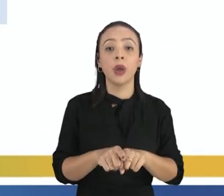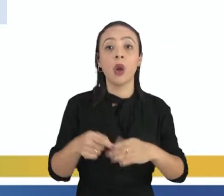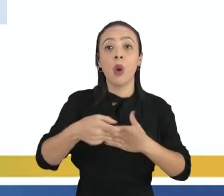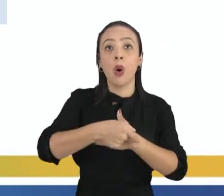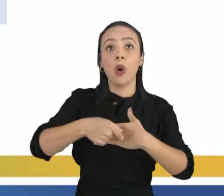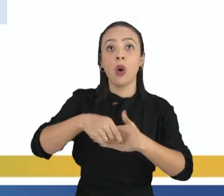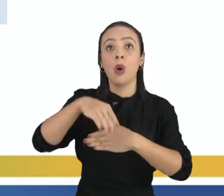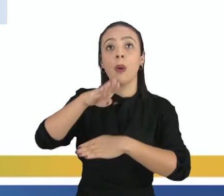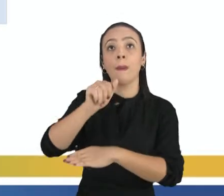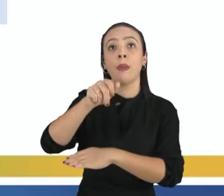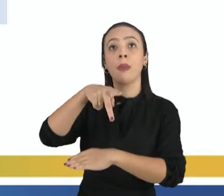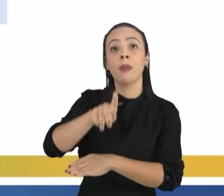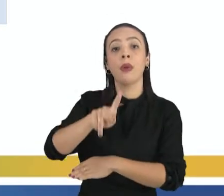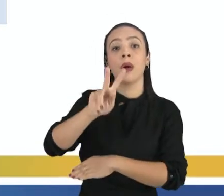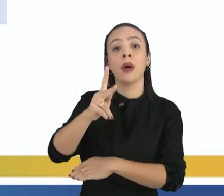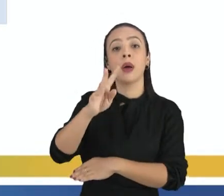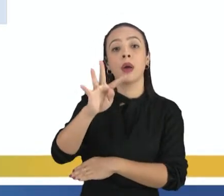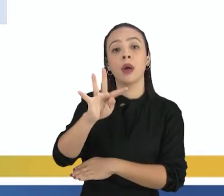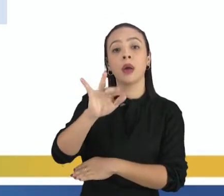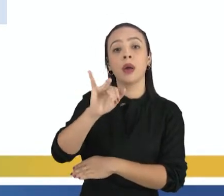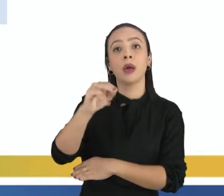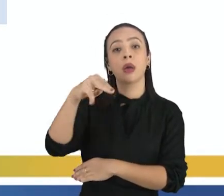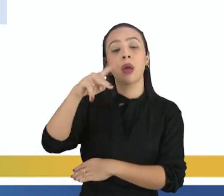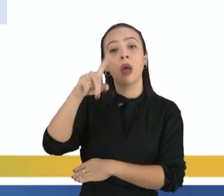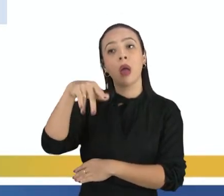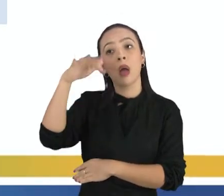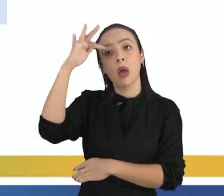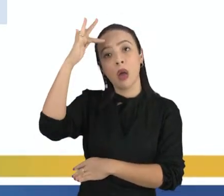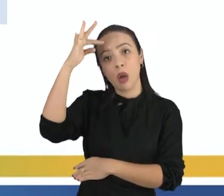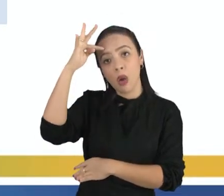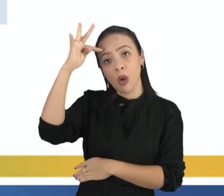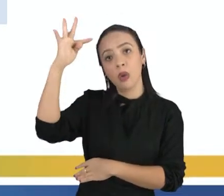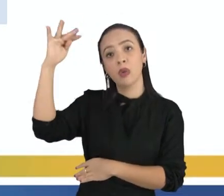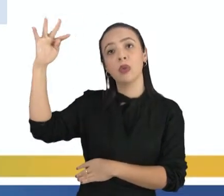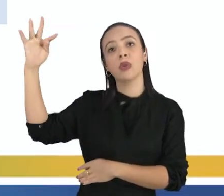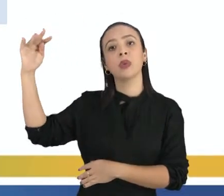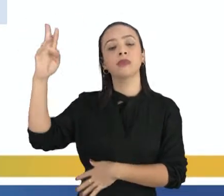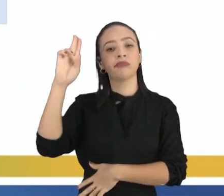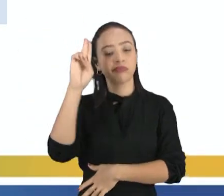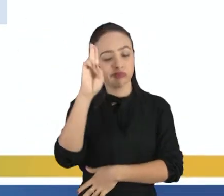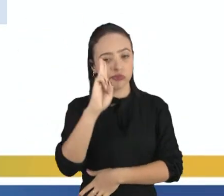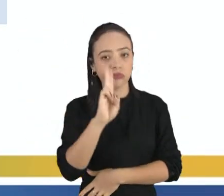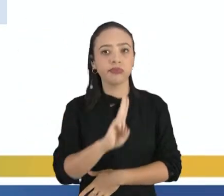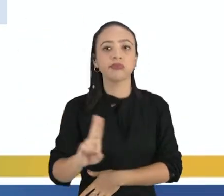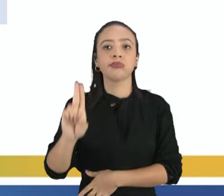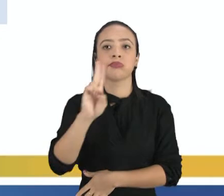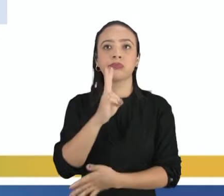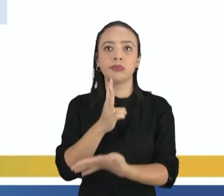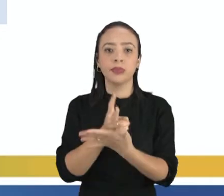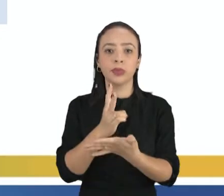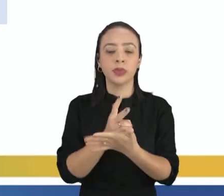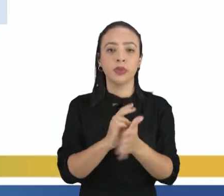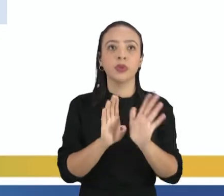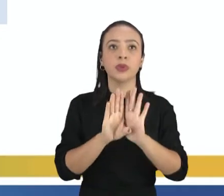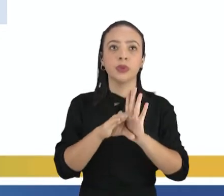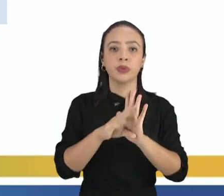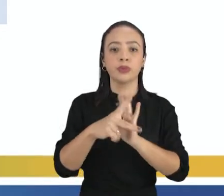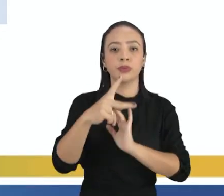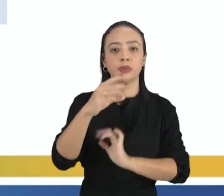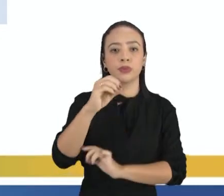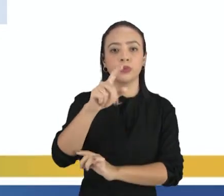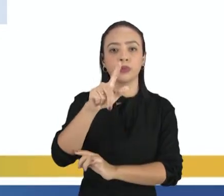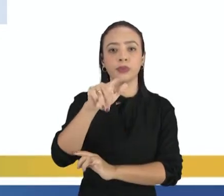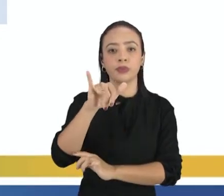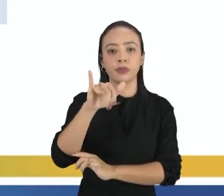Bakhtin. Bakhtin, gente, é um teórico mais falado aí dentro desse conceito de